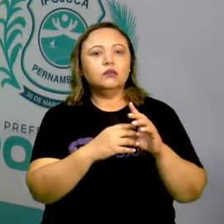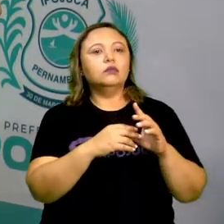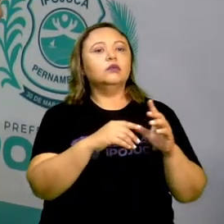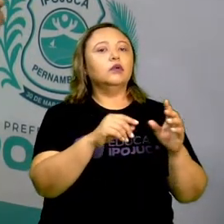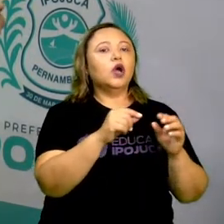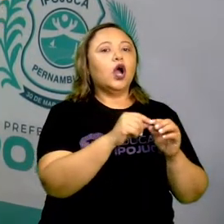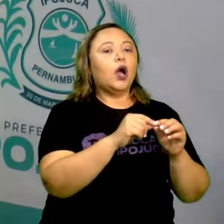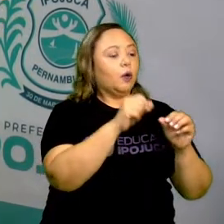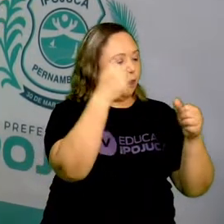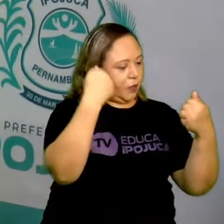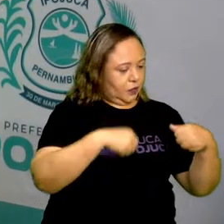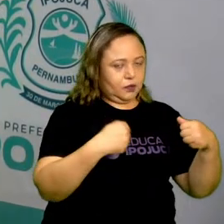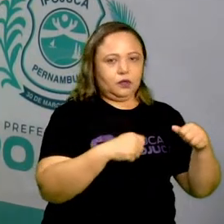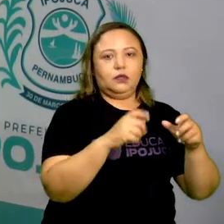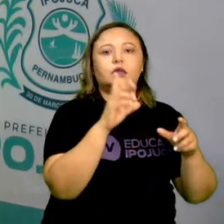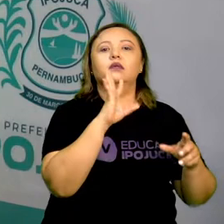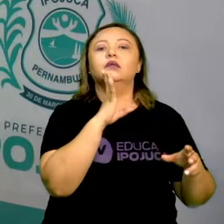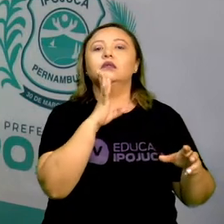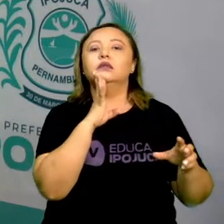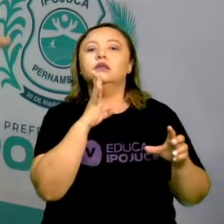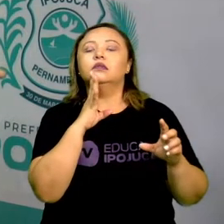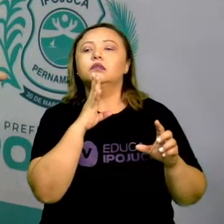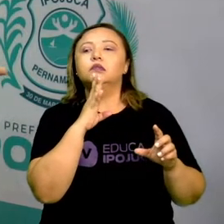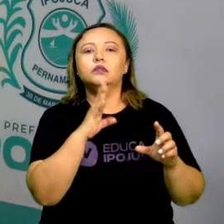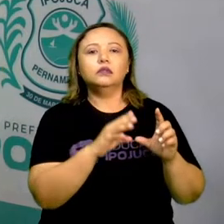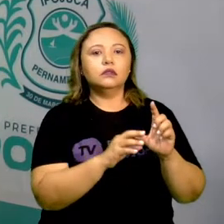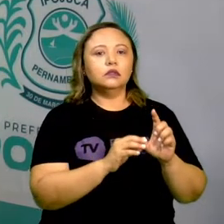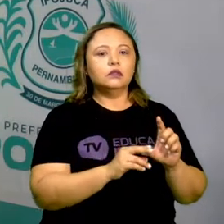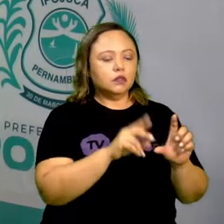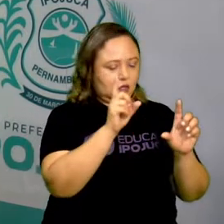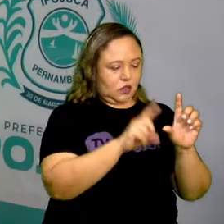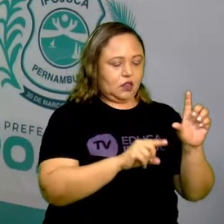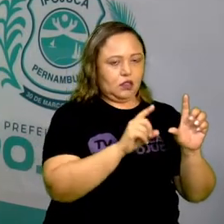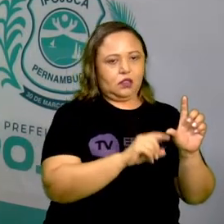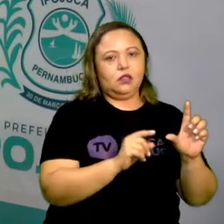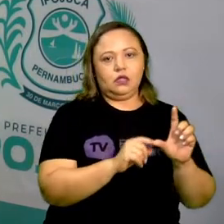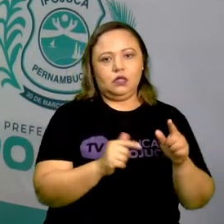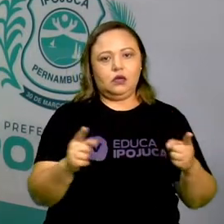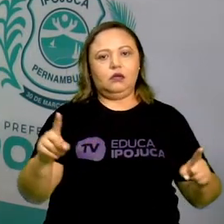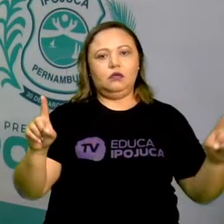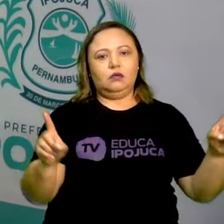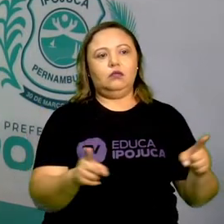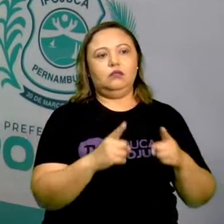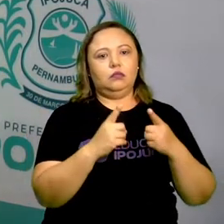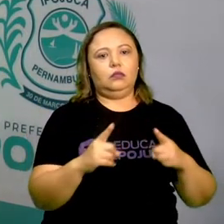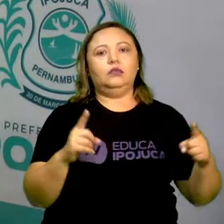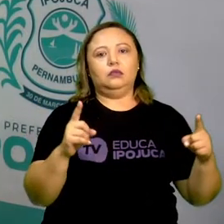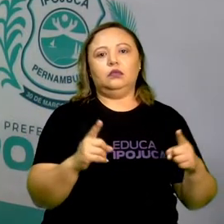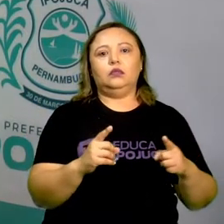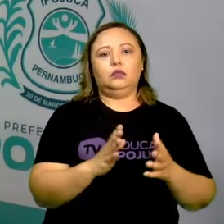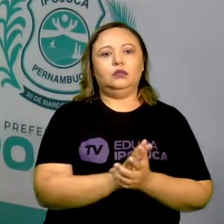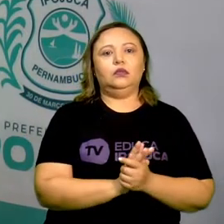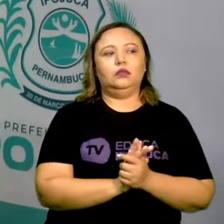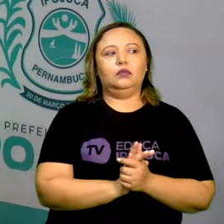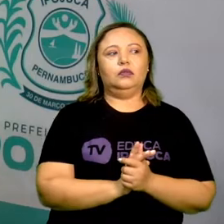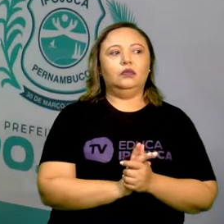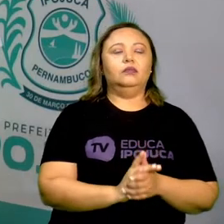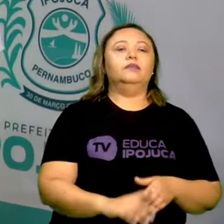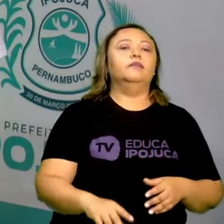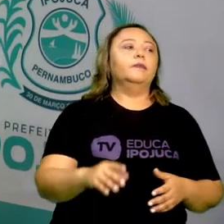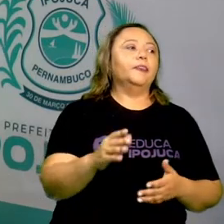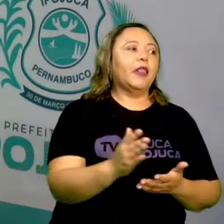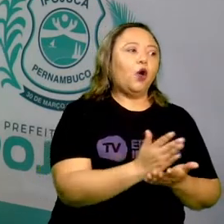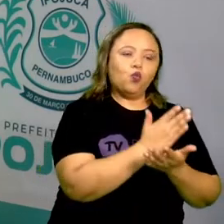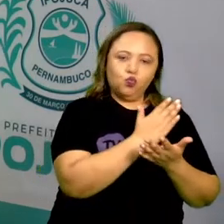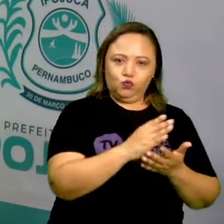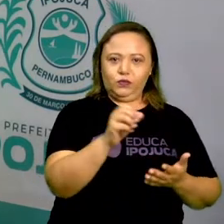muitas pessoas fazem lindos shows, né, isso, só com o violão e a voz.